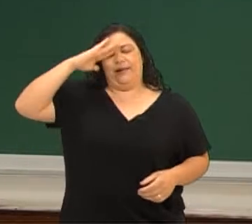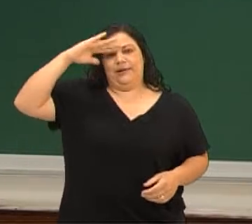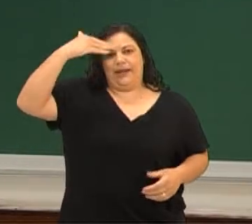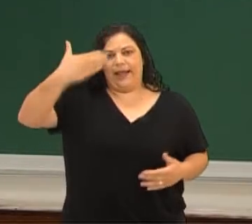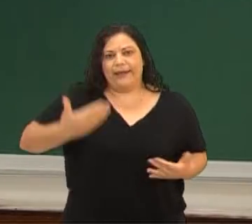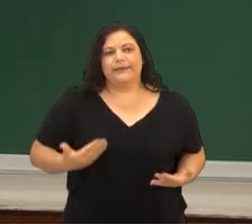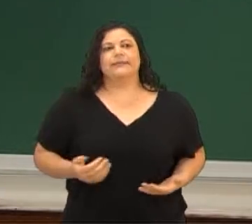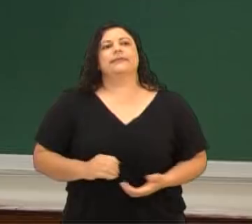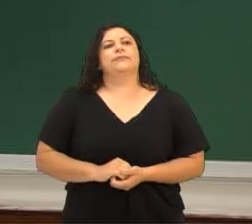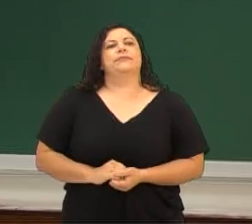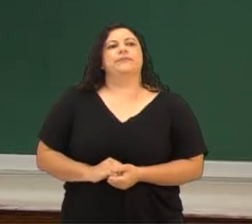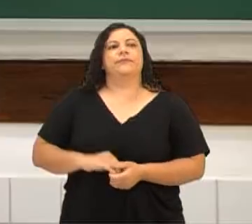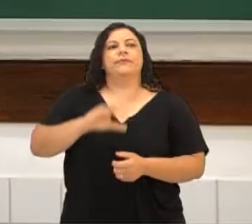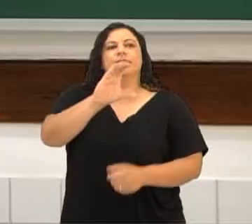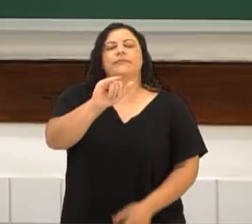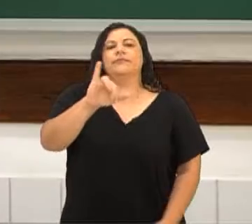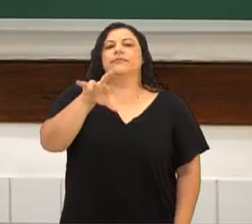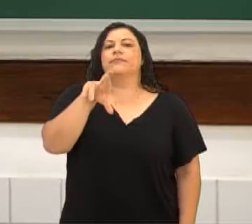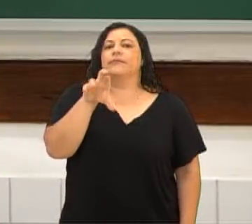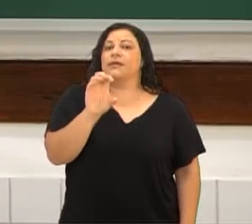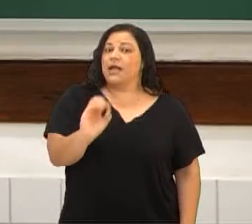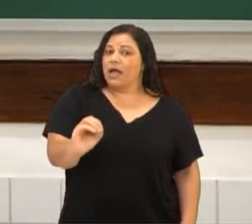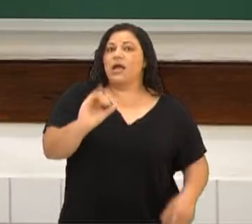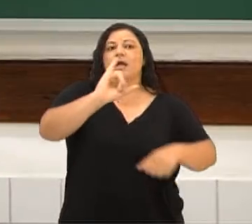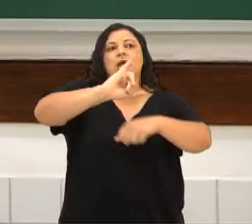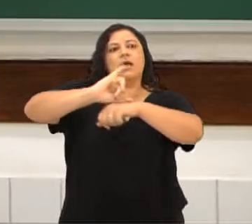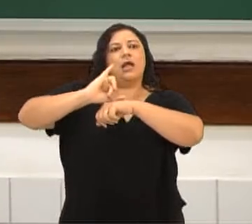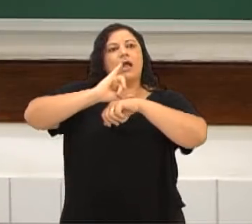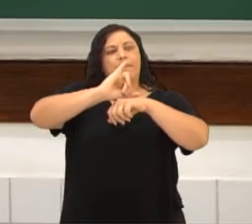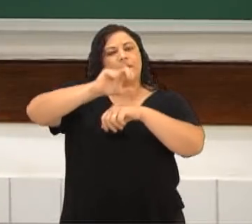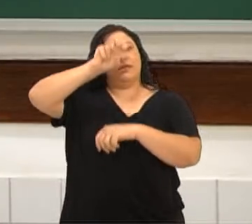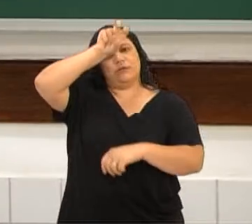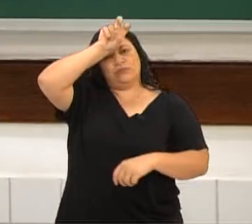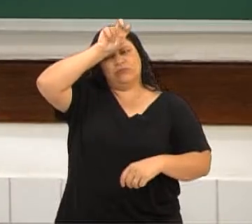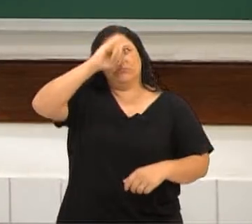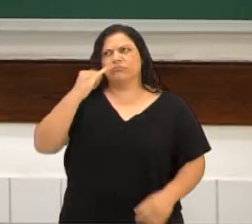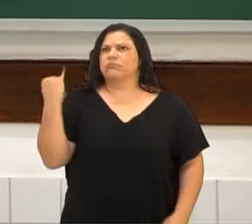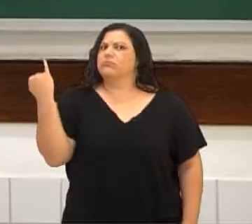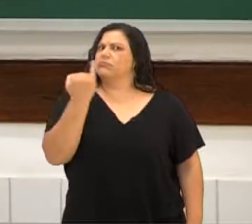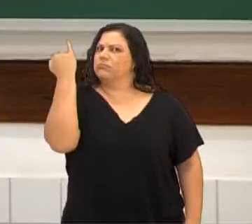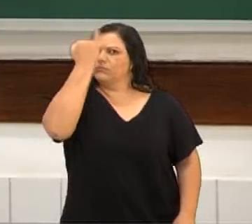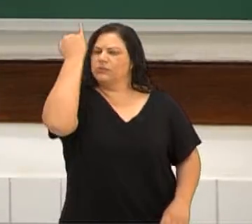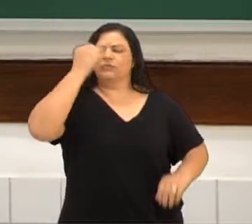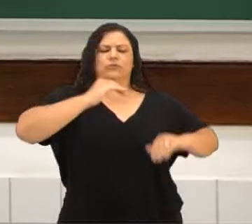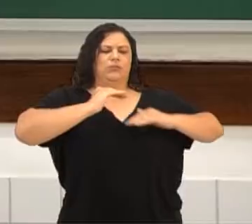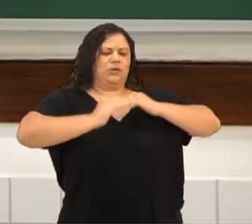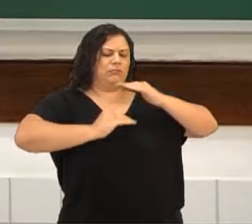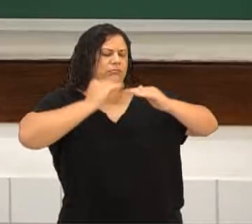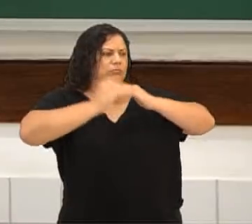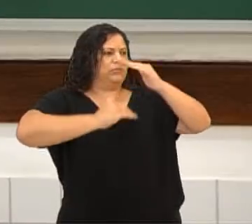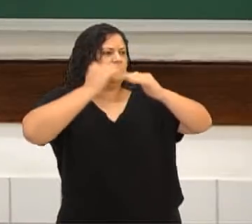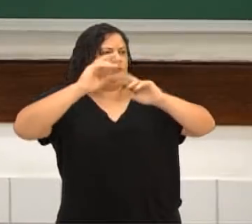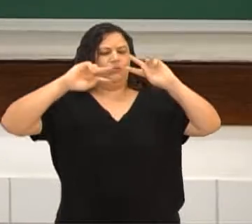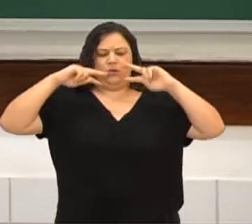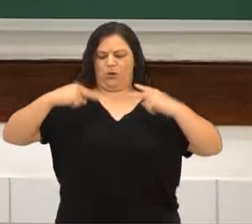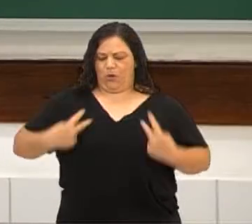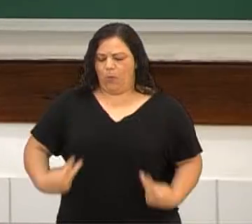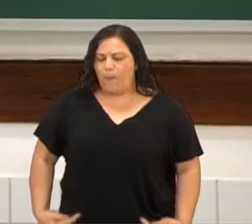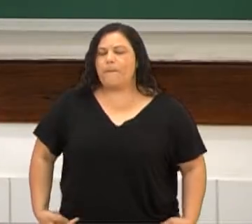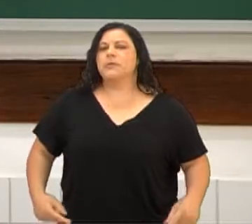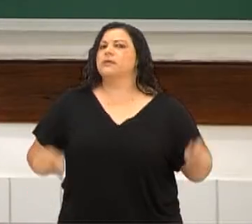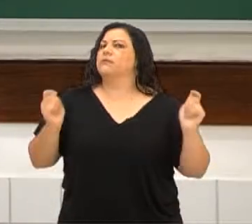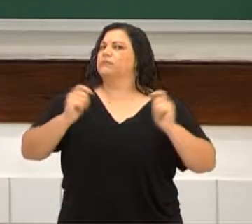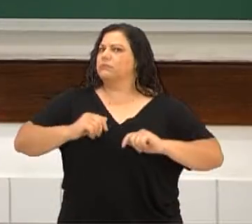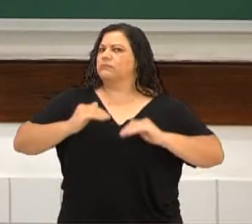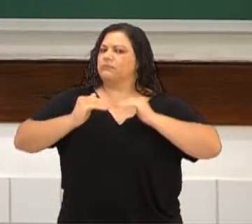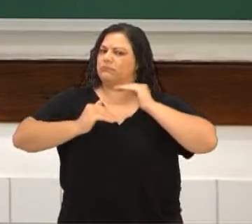O Cairo, que é a capital, né, uma cidade que foi tão importante também para o desenvolvimento da humanidade, né? O Egito é